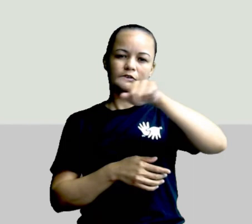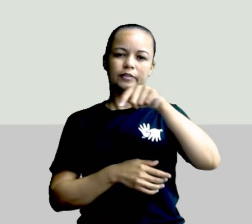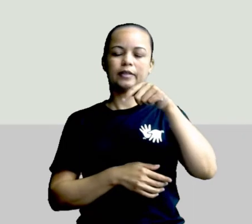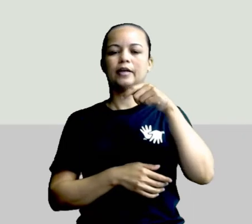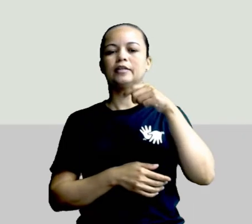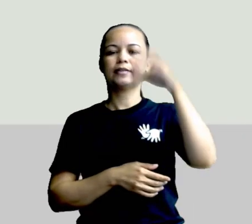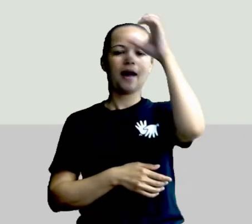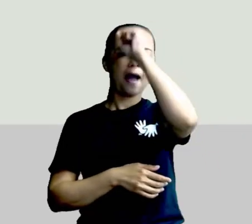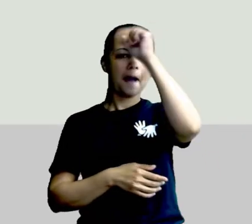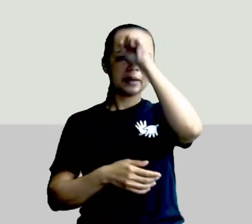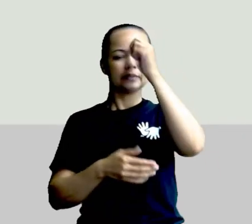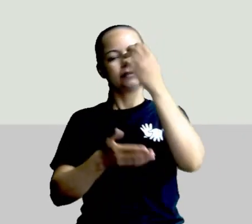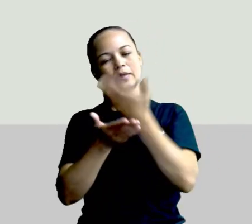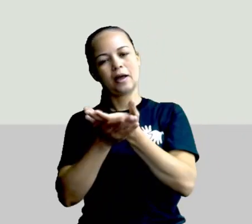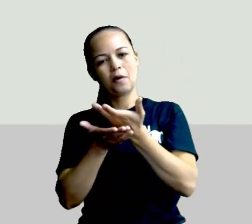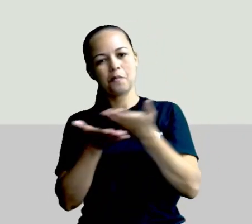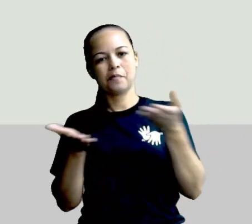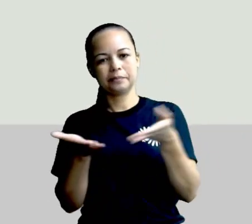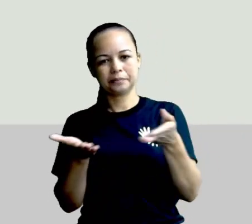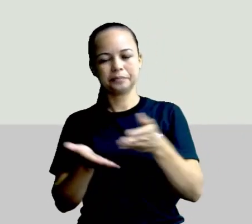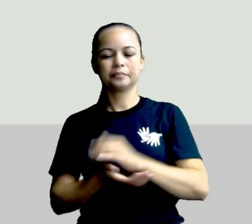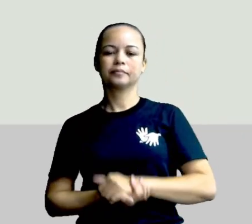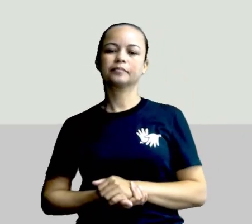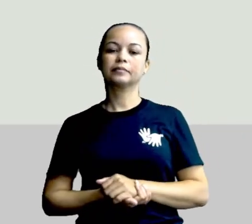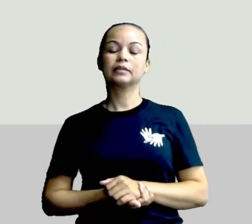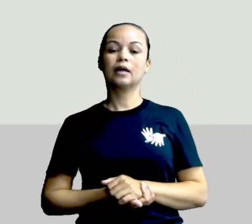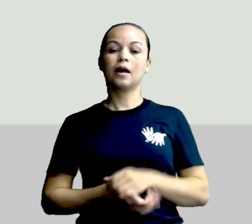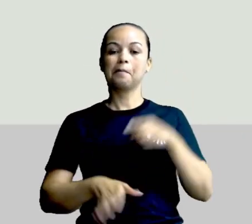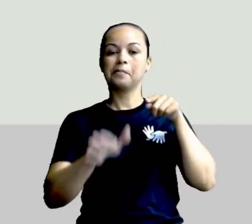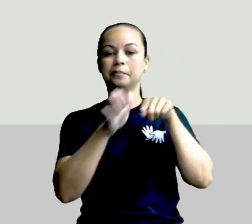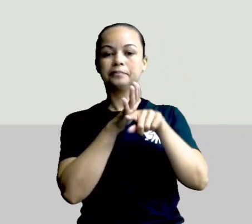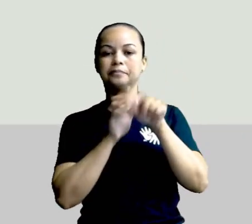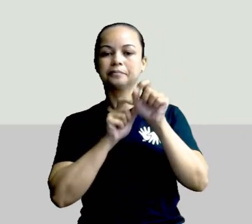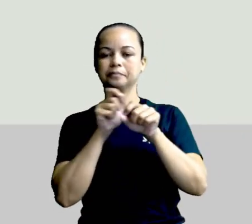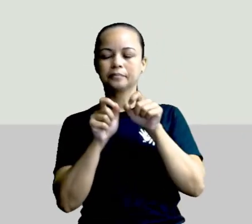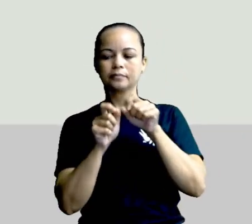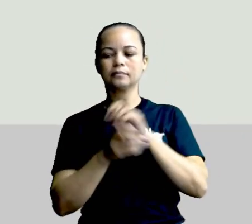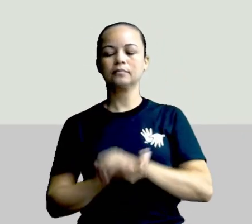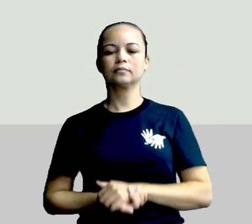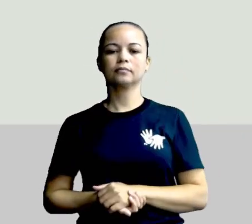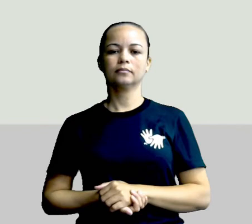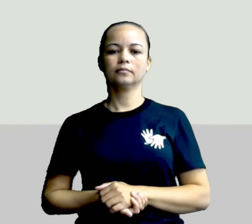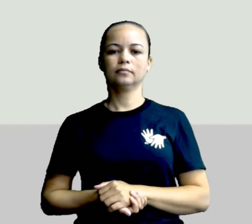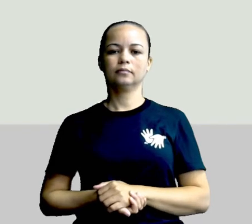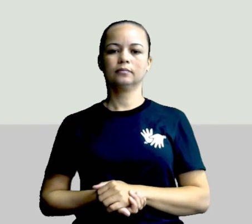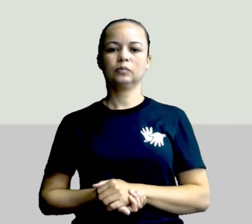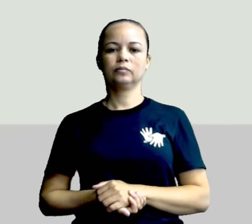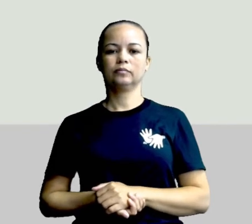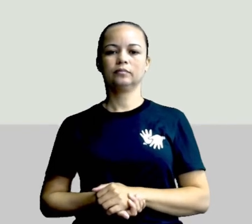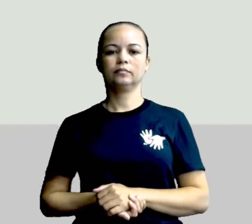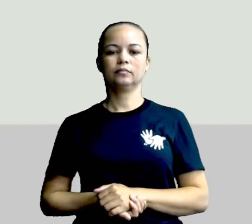aqui, gente. Saber se você realmente aprendeu na aula de hoje. A pergunta é a seguinte: